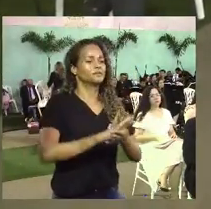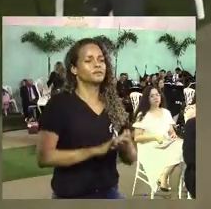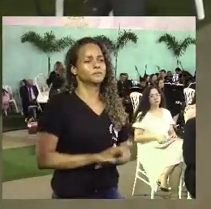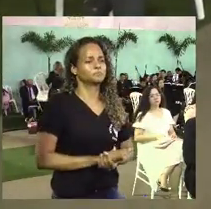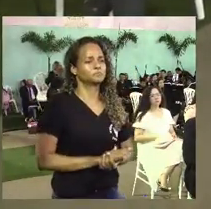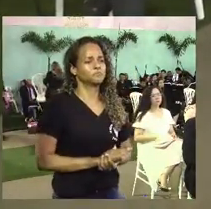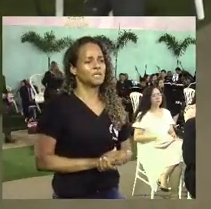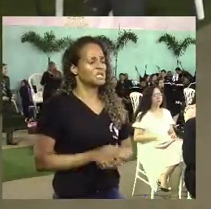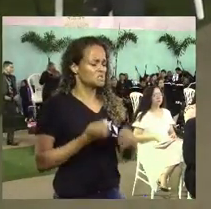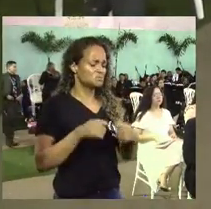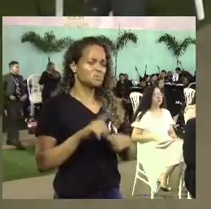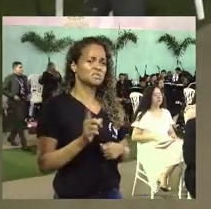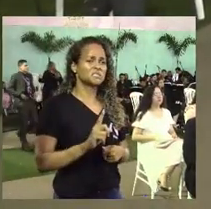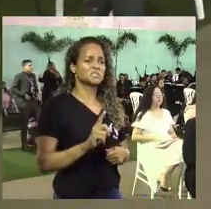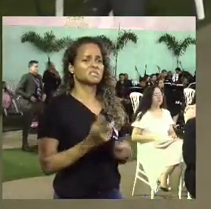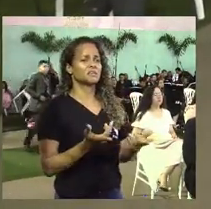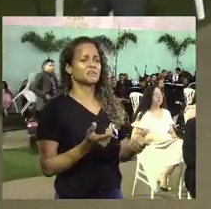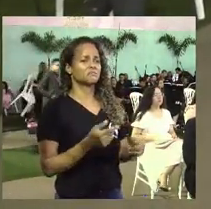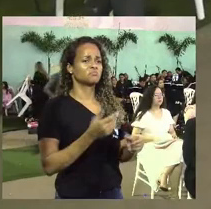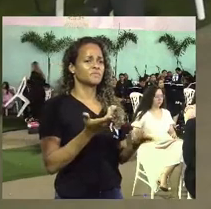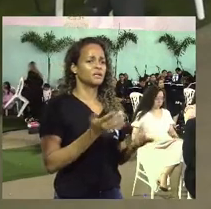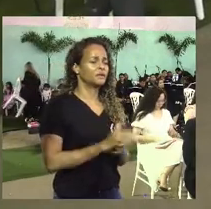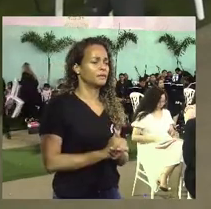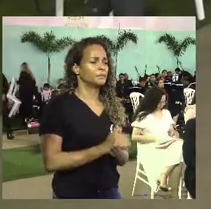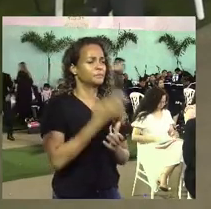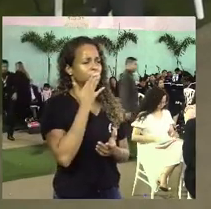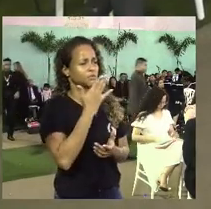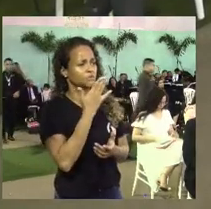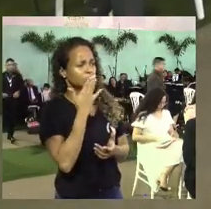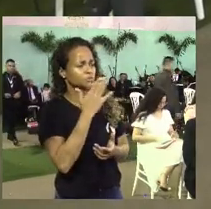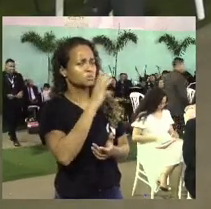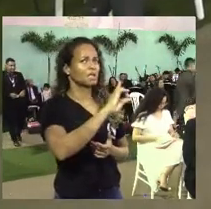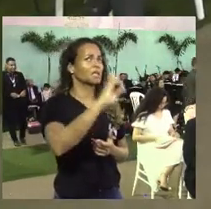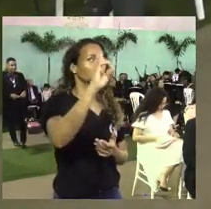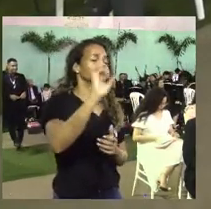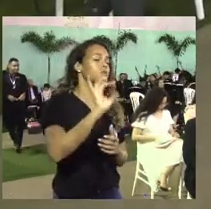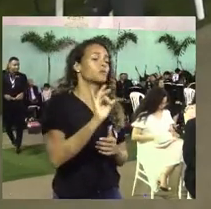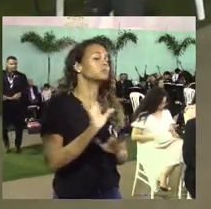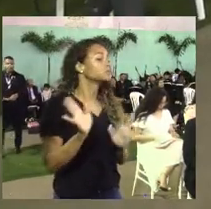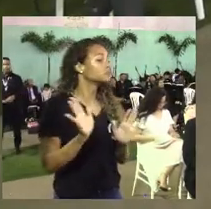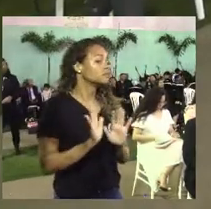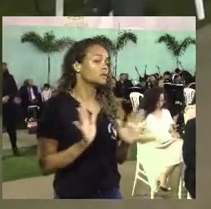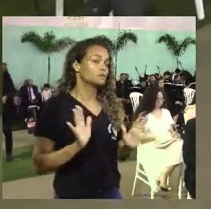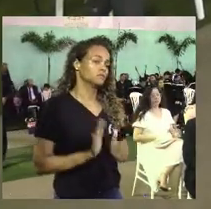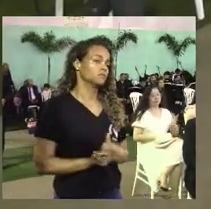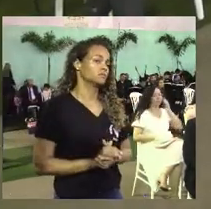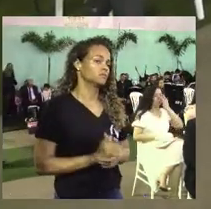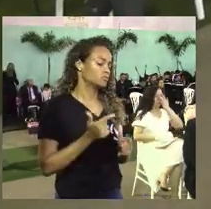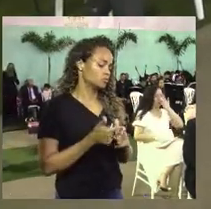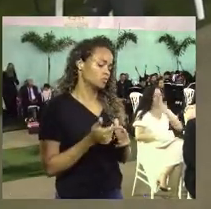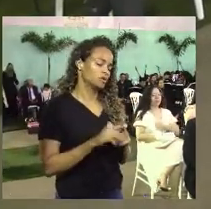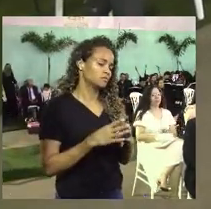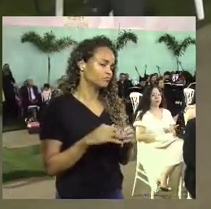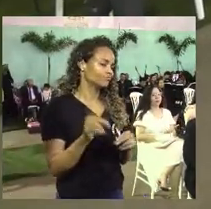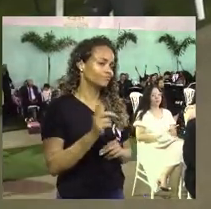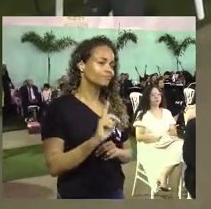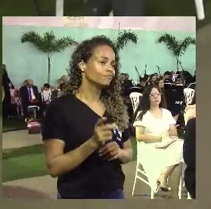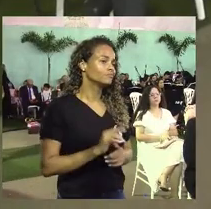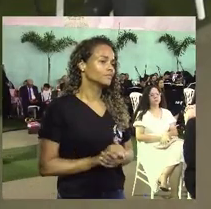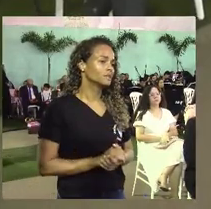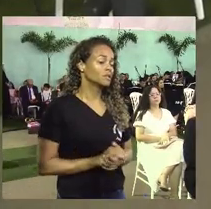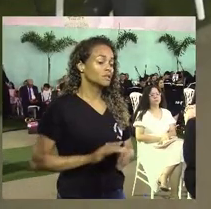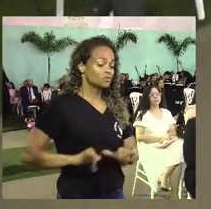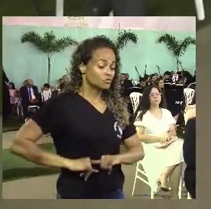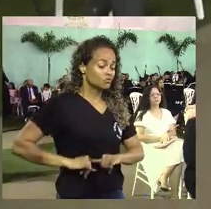não adianta fazer propósito voto porque a baleia não vai te jogar para fora a prova não